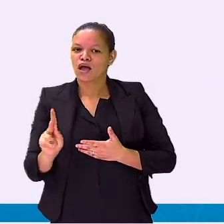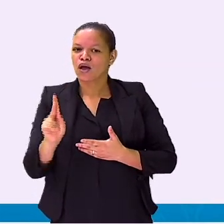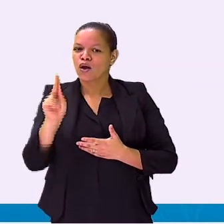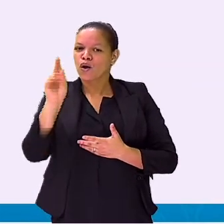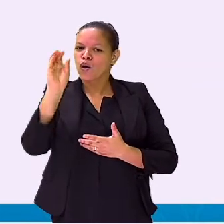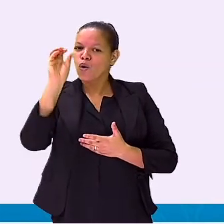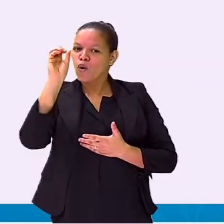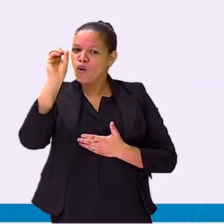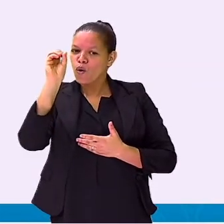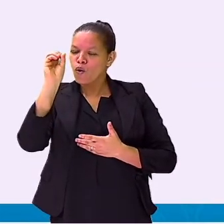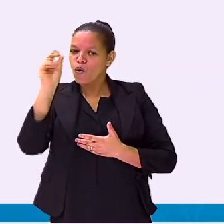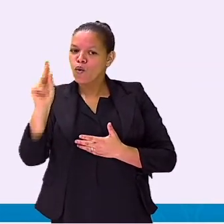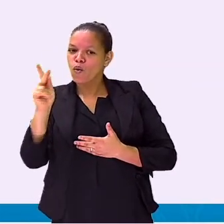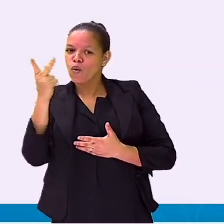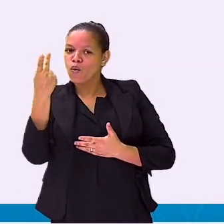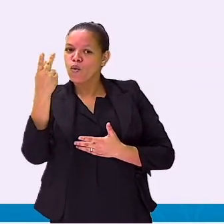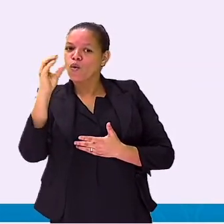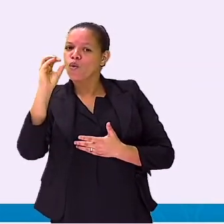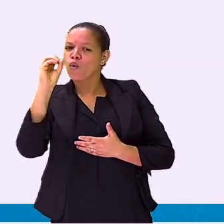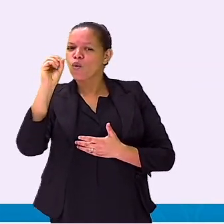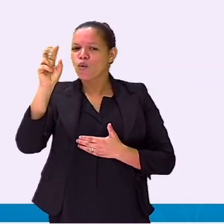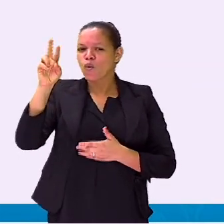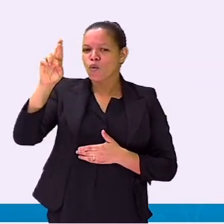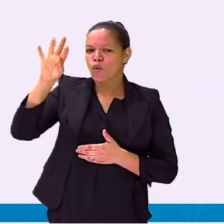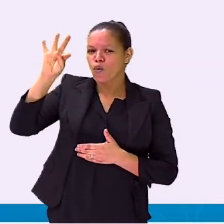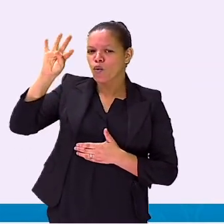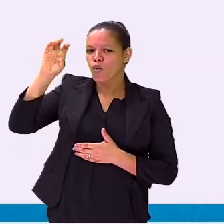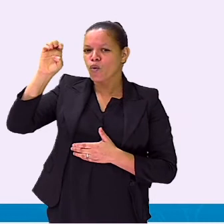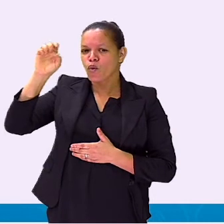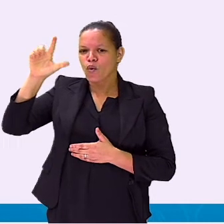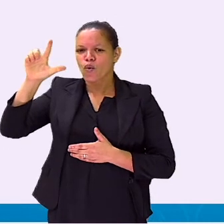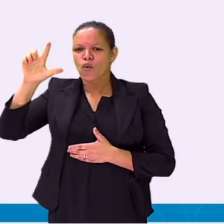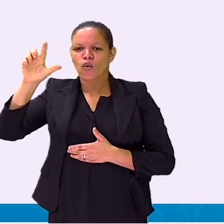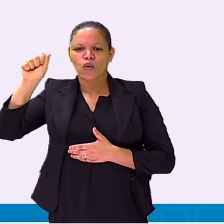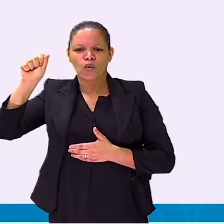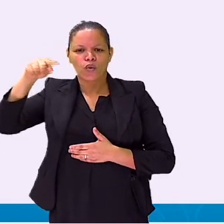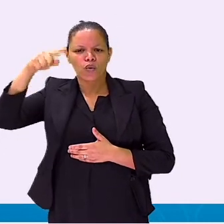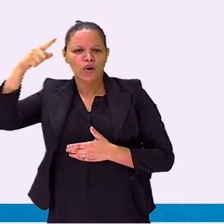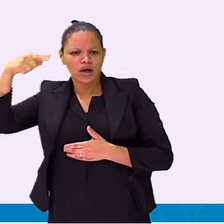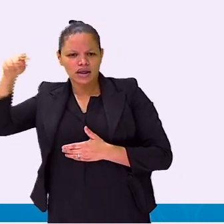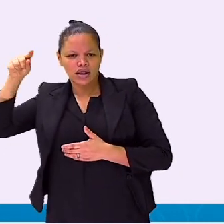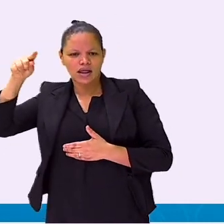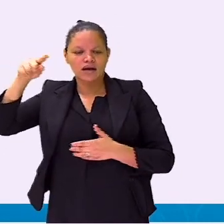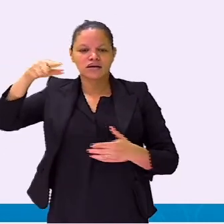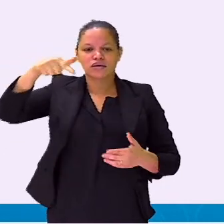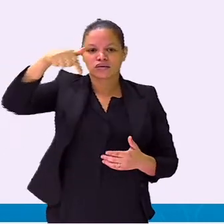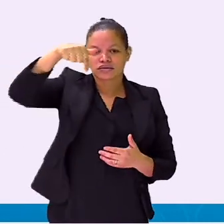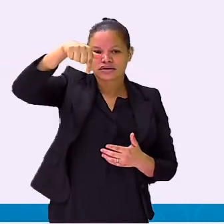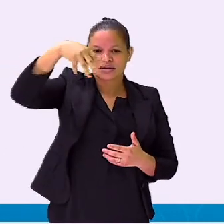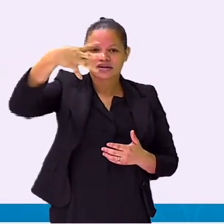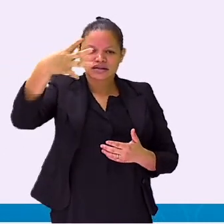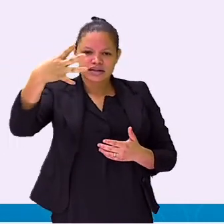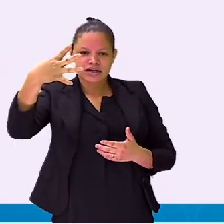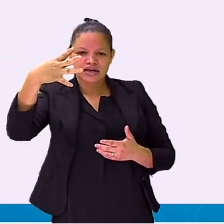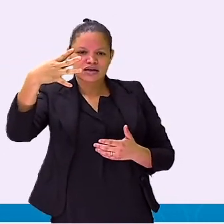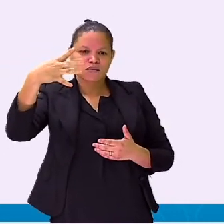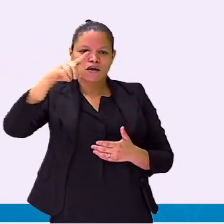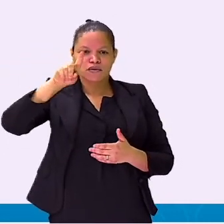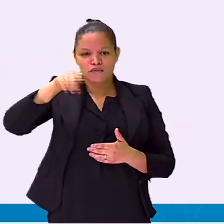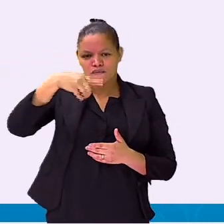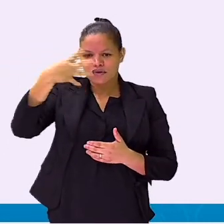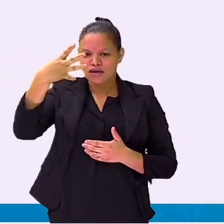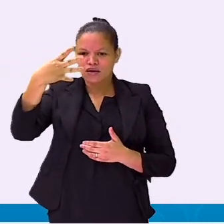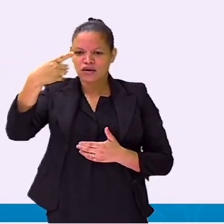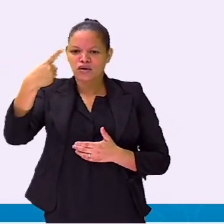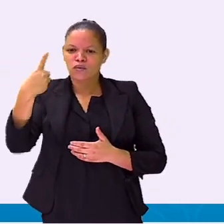74,41%. O alho, que é usado, representa qual porcentagem das famílias? A porcentagem de